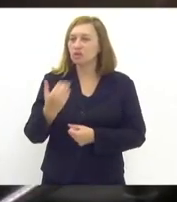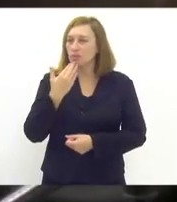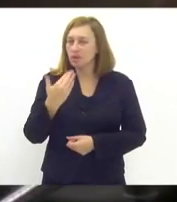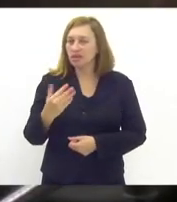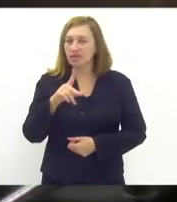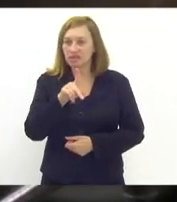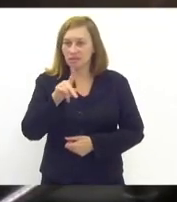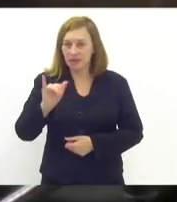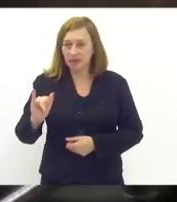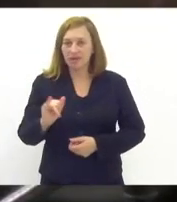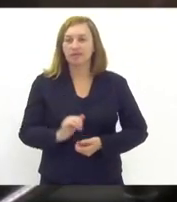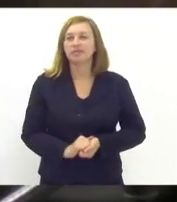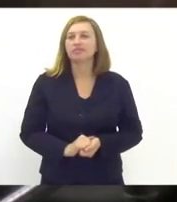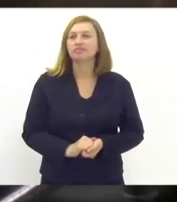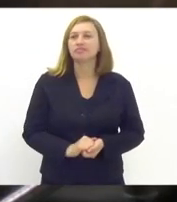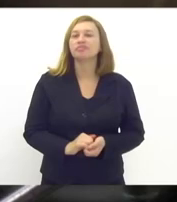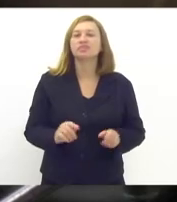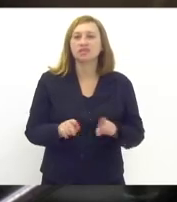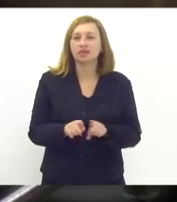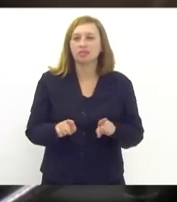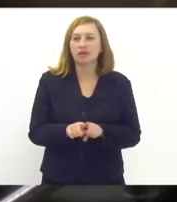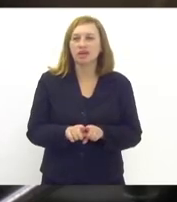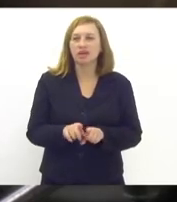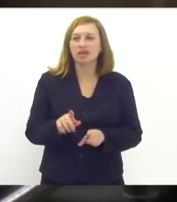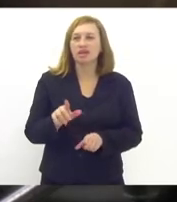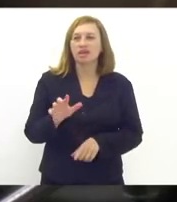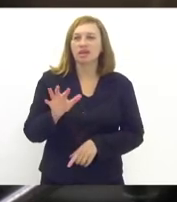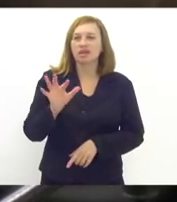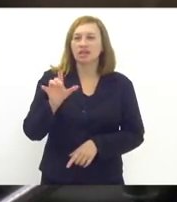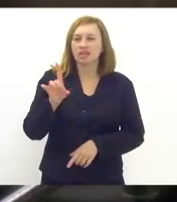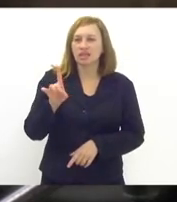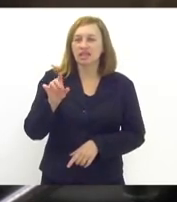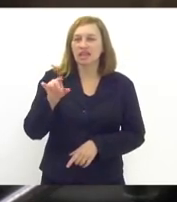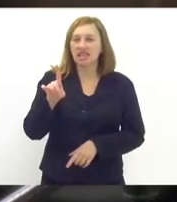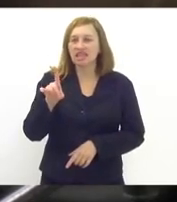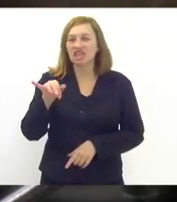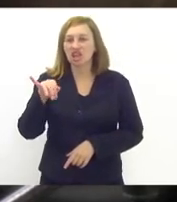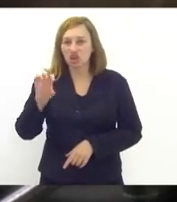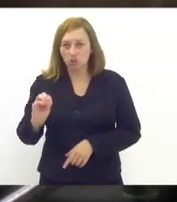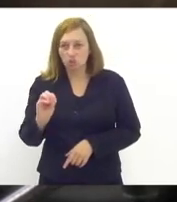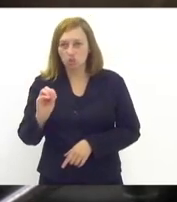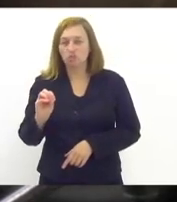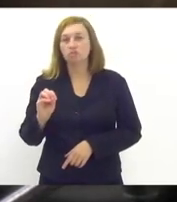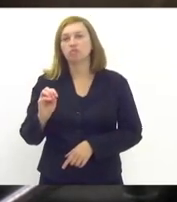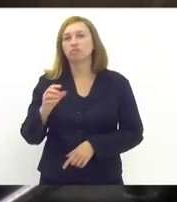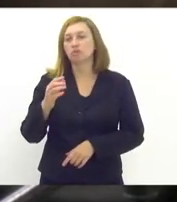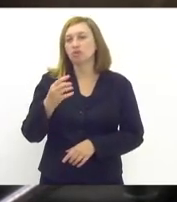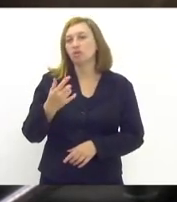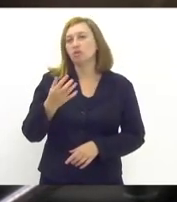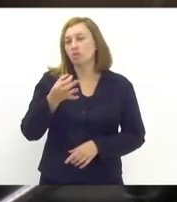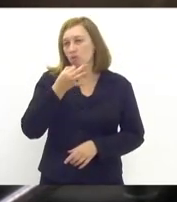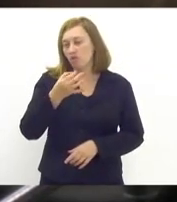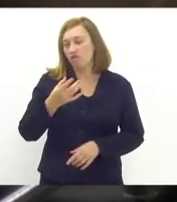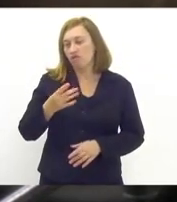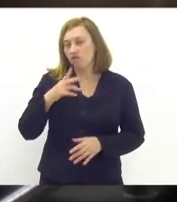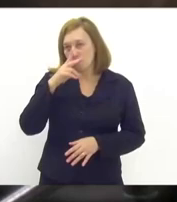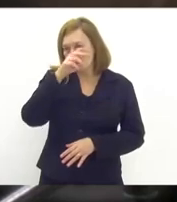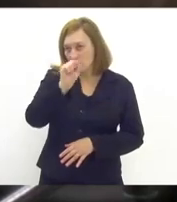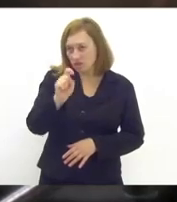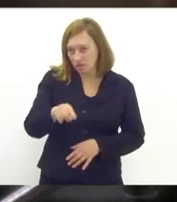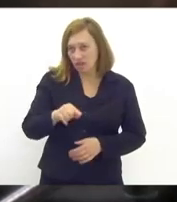CPI, assim como o Danilo Félix, também um depoimento muito forte, né? Que,